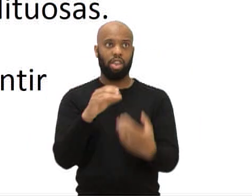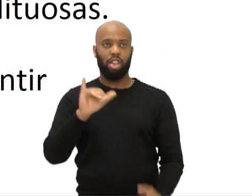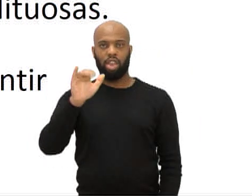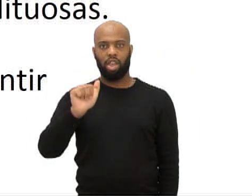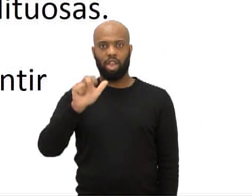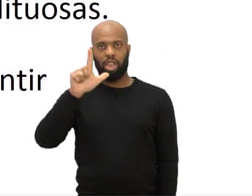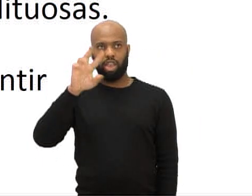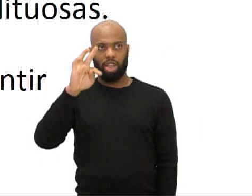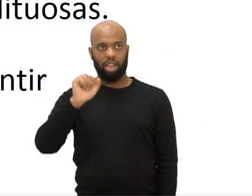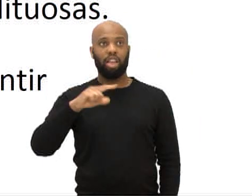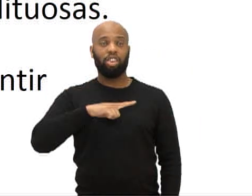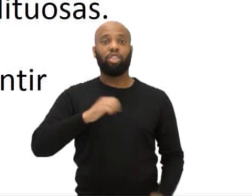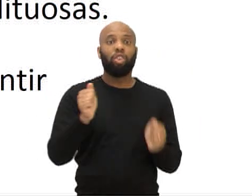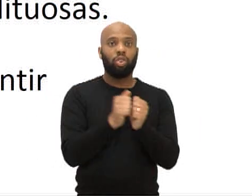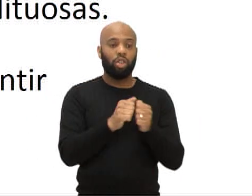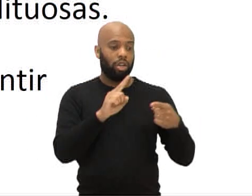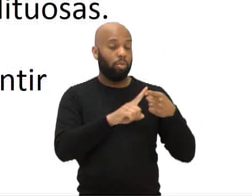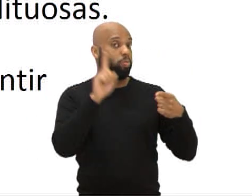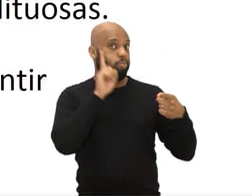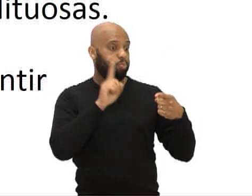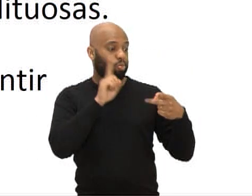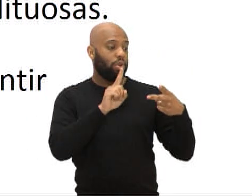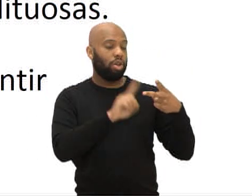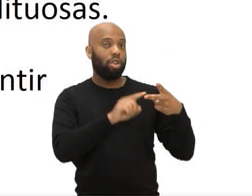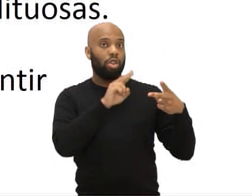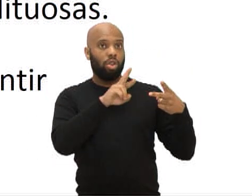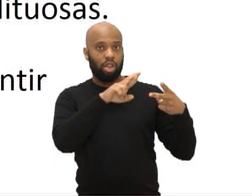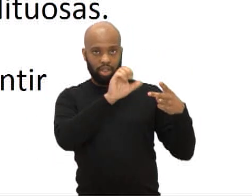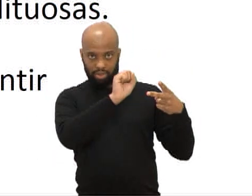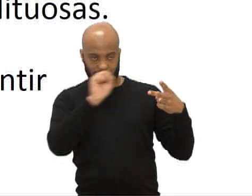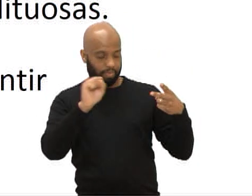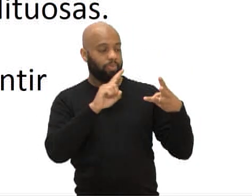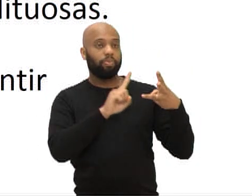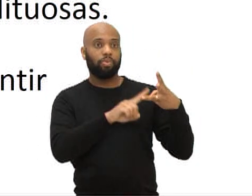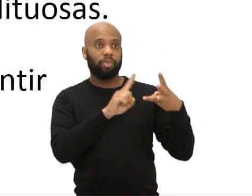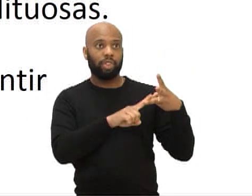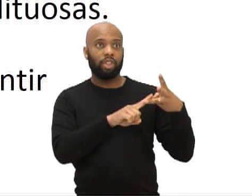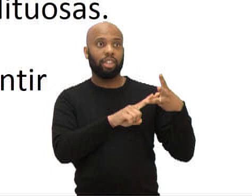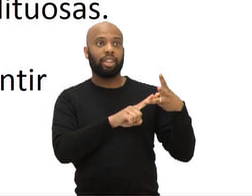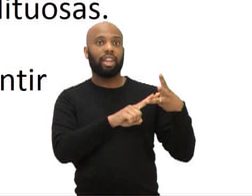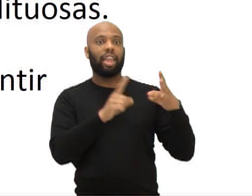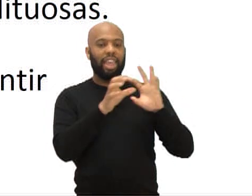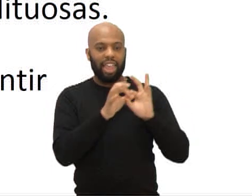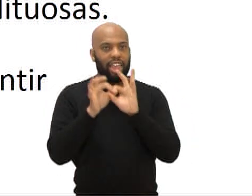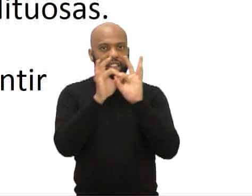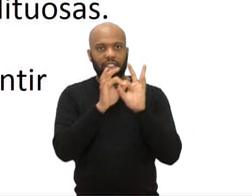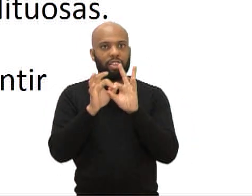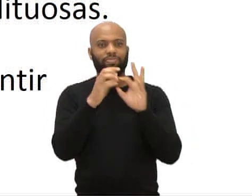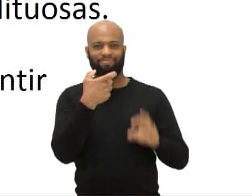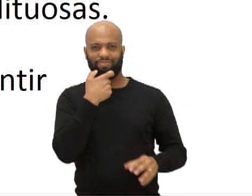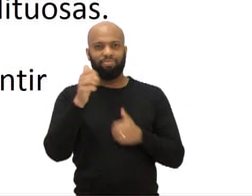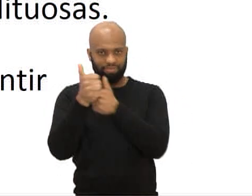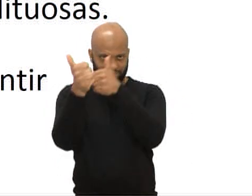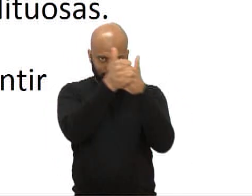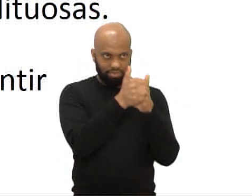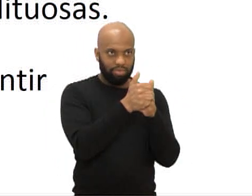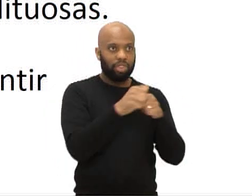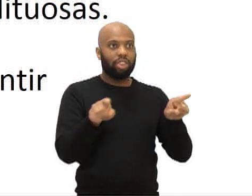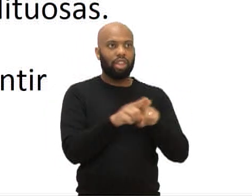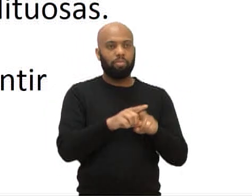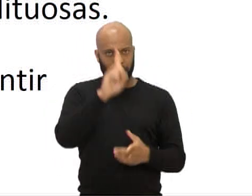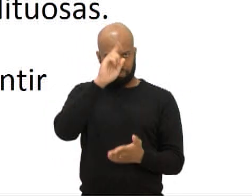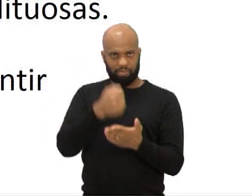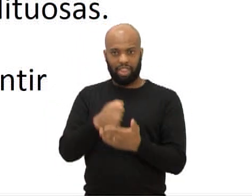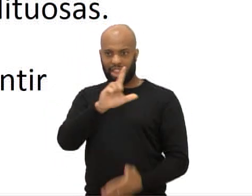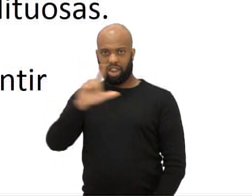Yalta reuniu Estados Unidos, União Soviética e Reino Unido e definiu o leste